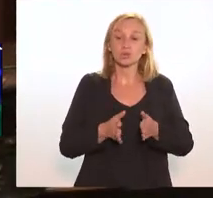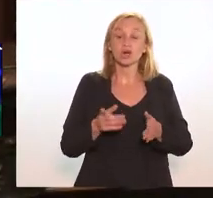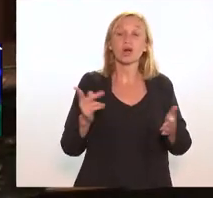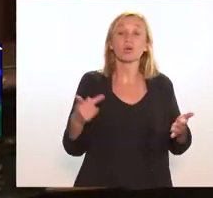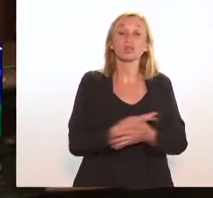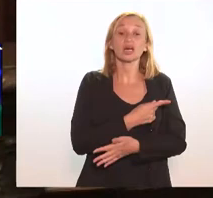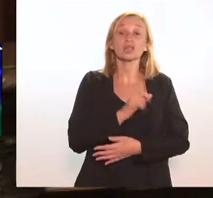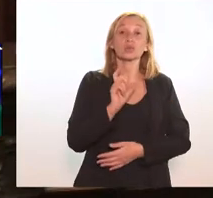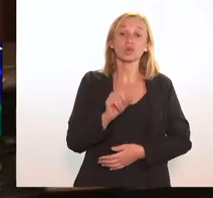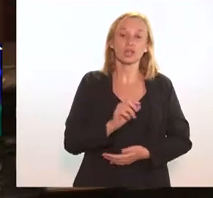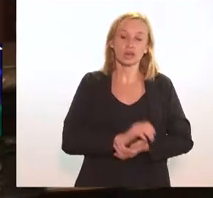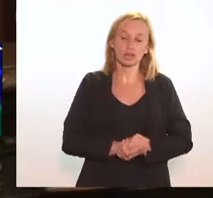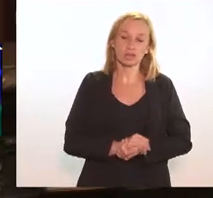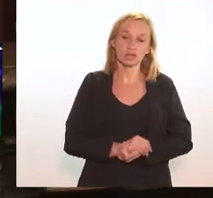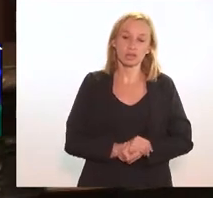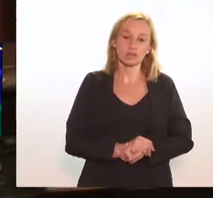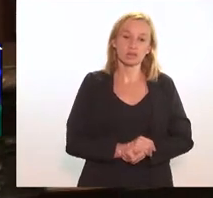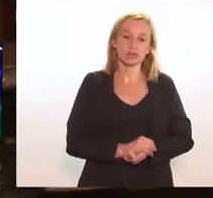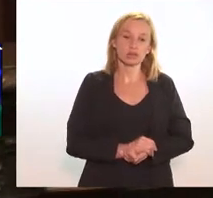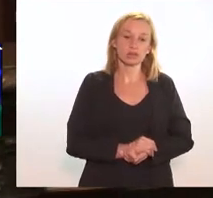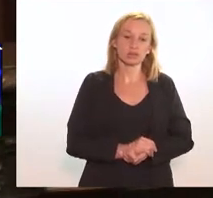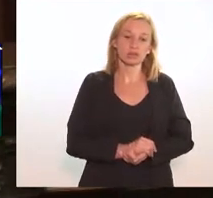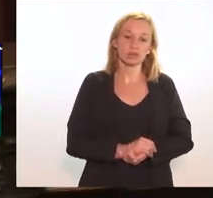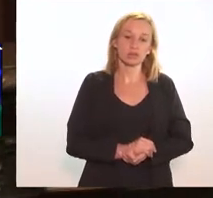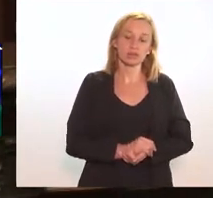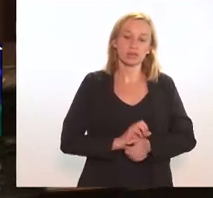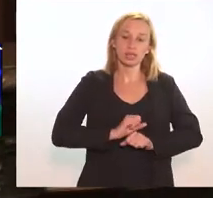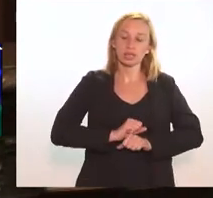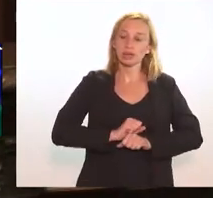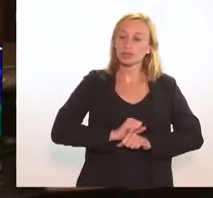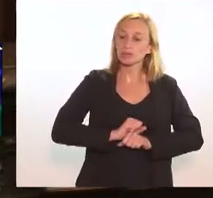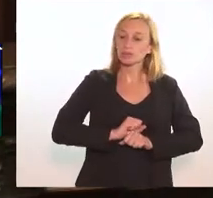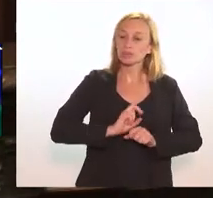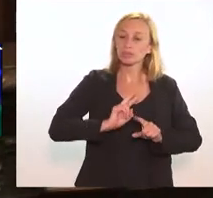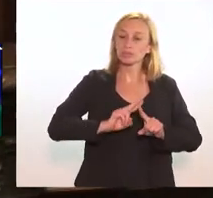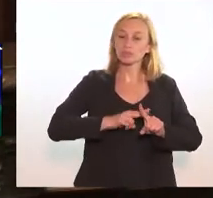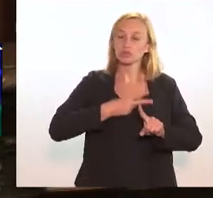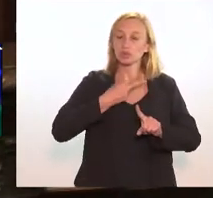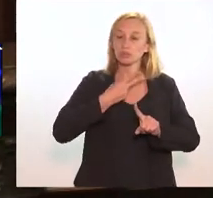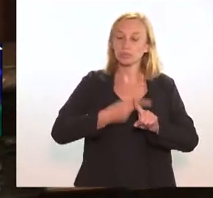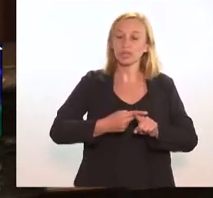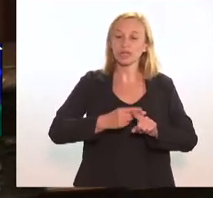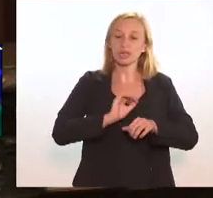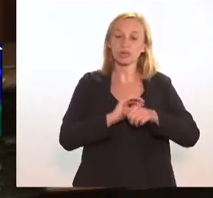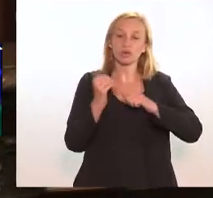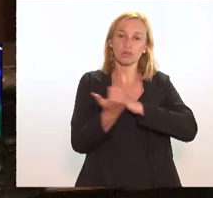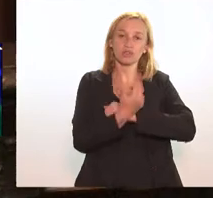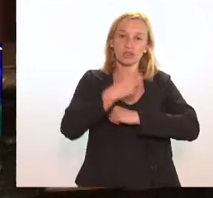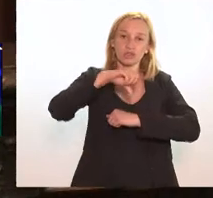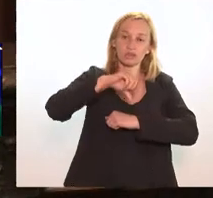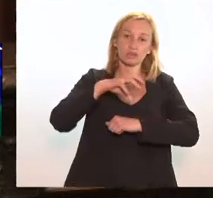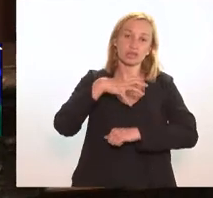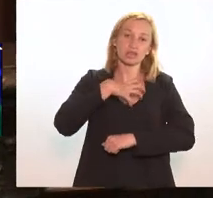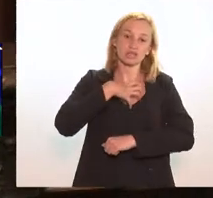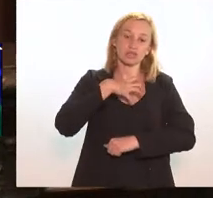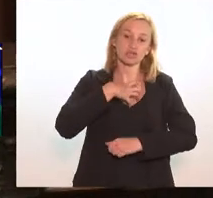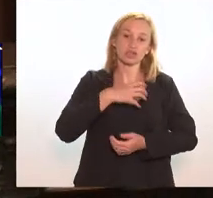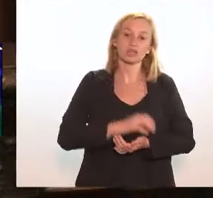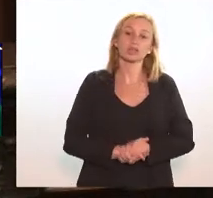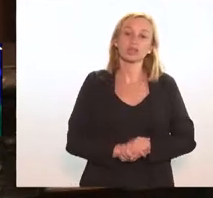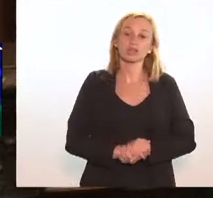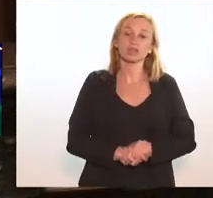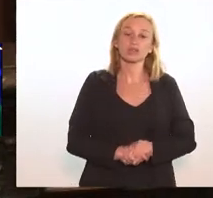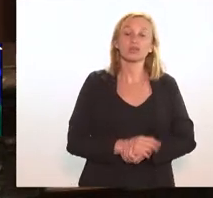ocorre como algo que prolifera a Covid-19. Nesse sentido, faço